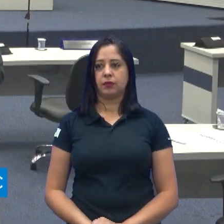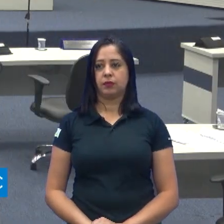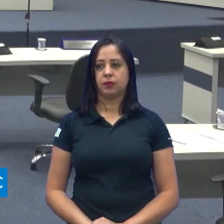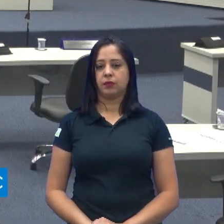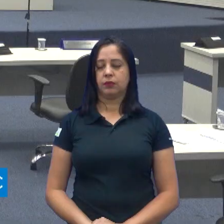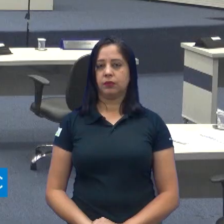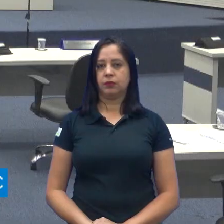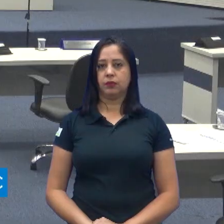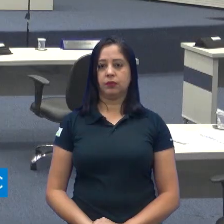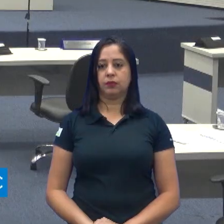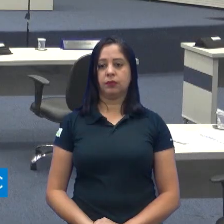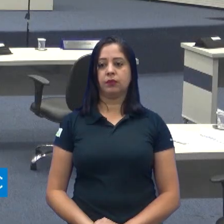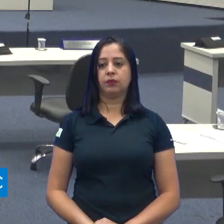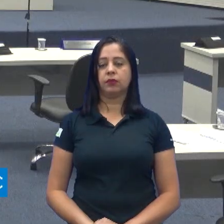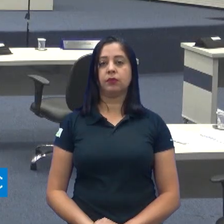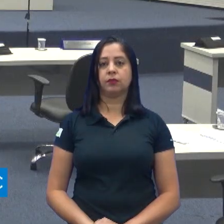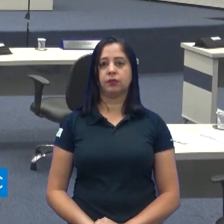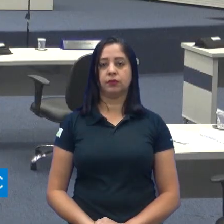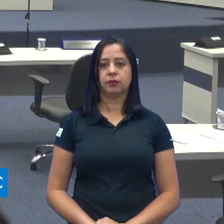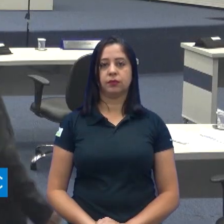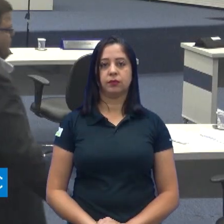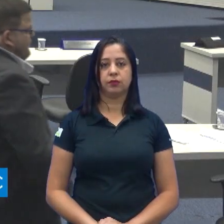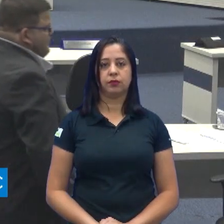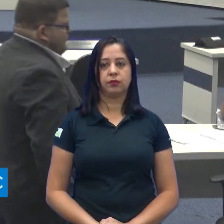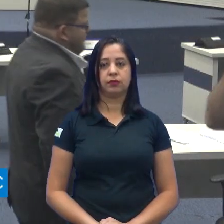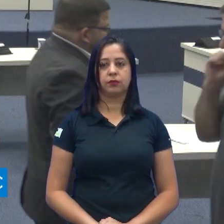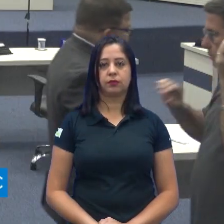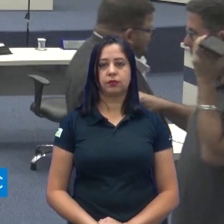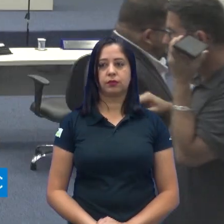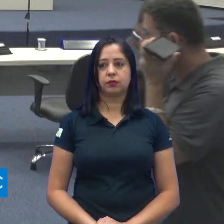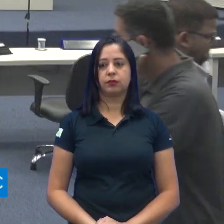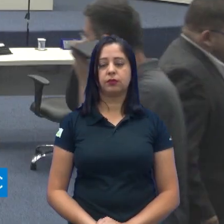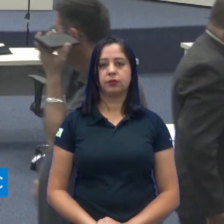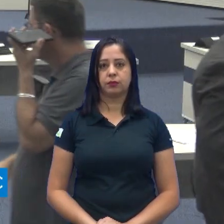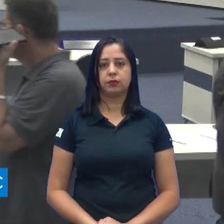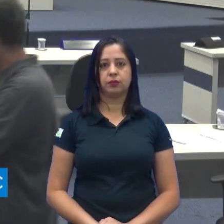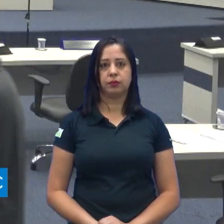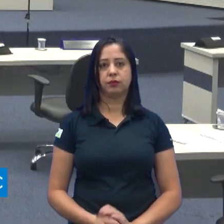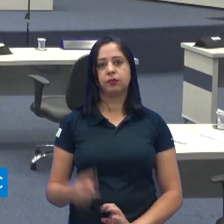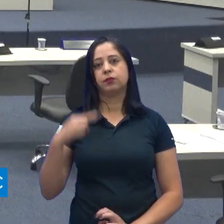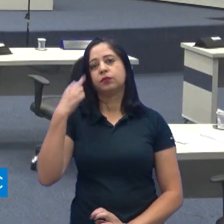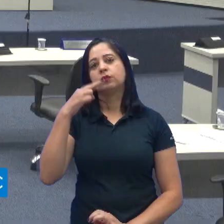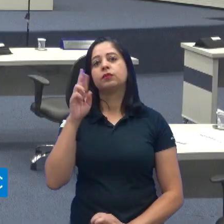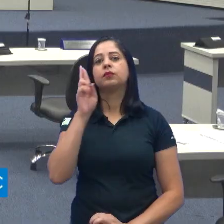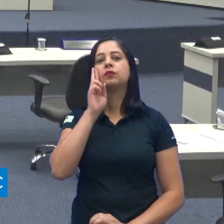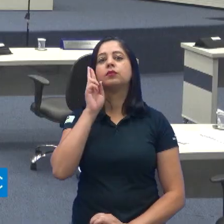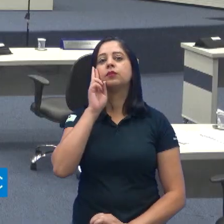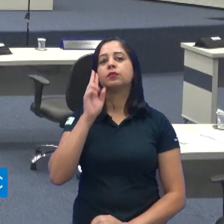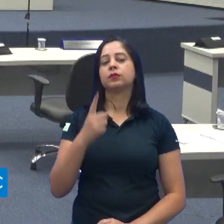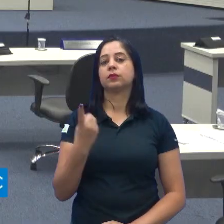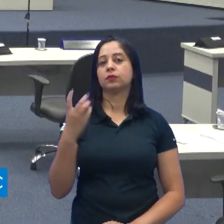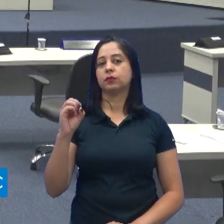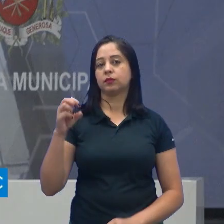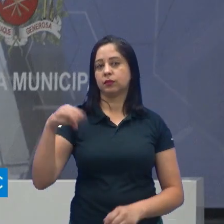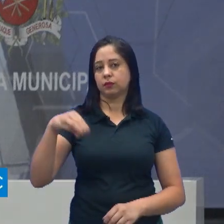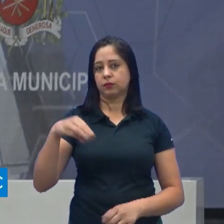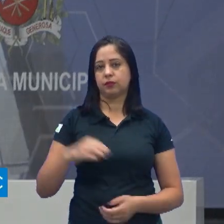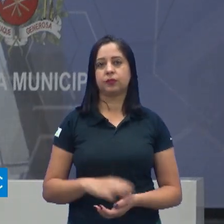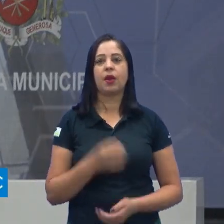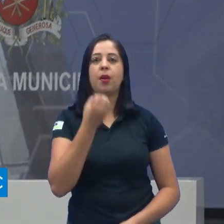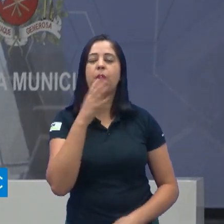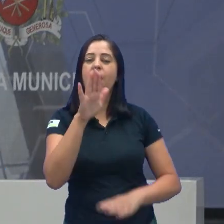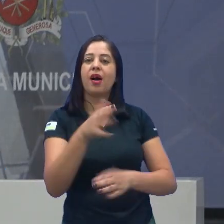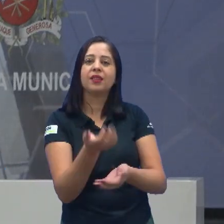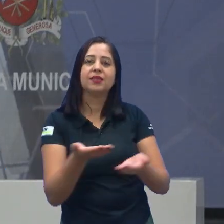Com a palavra, o vereador Renato Santiago. Vossa Excelência tem o tempo de 10 minutos. Boa tarde, senhor